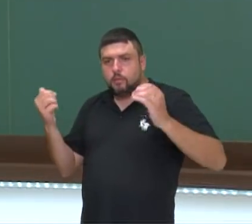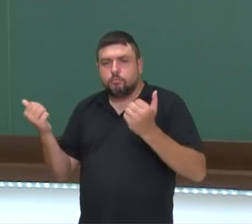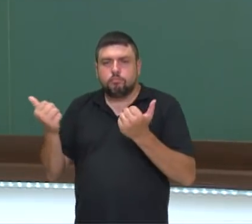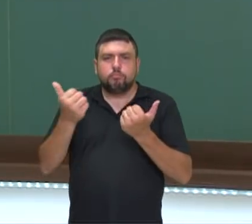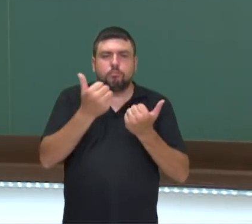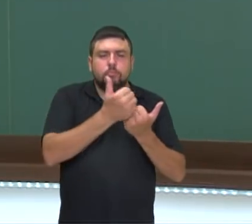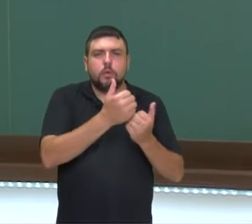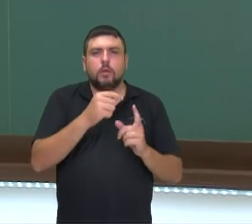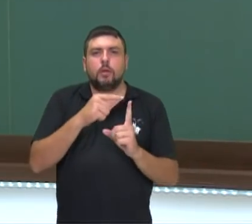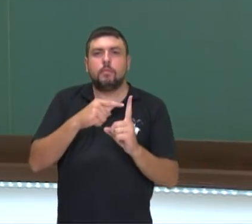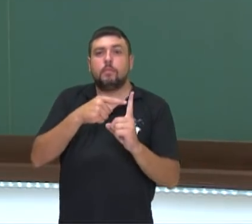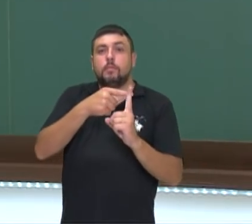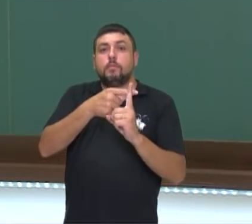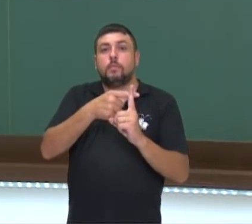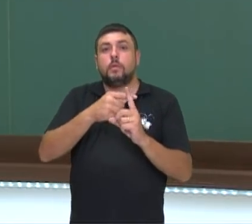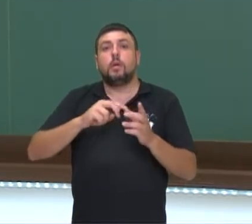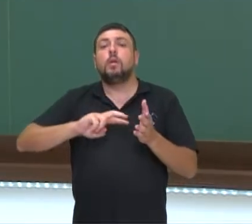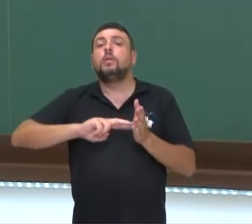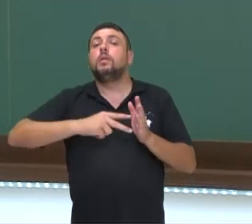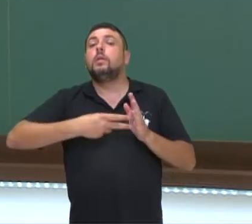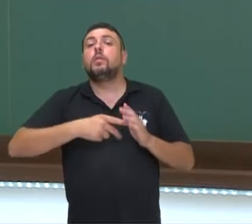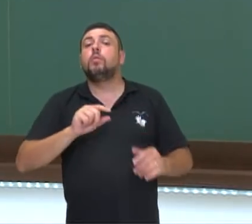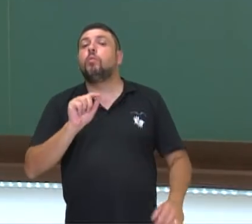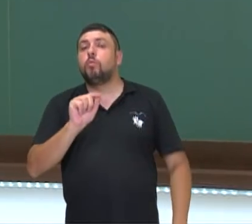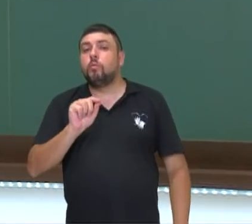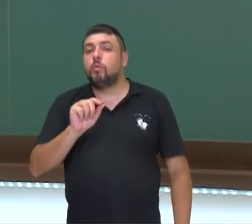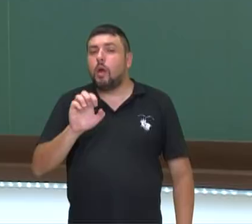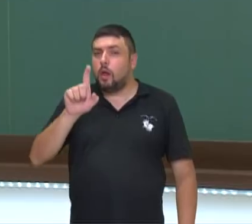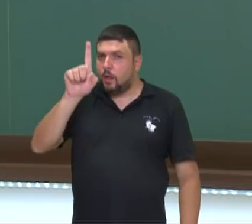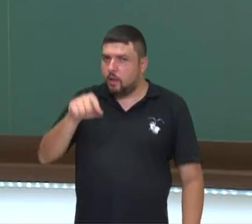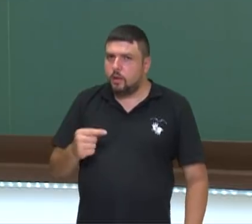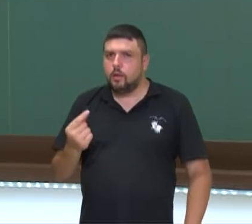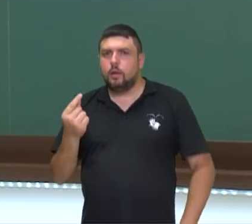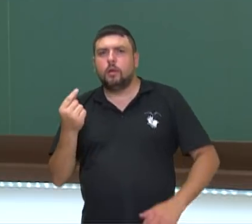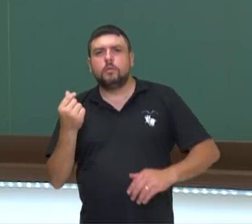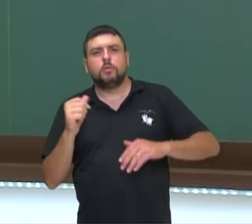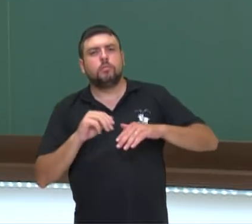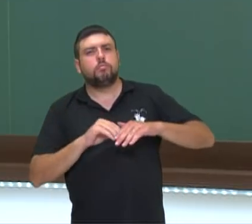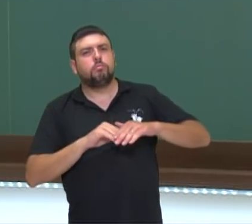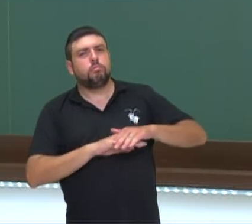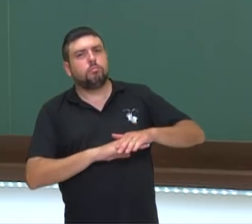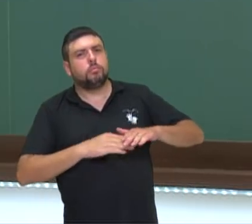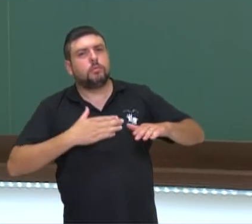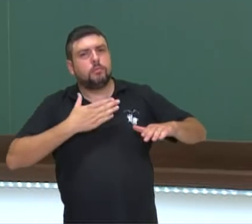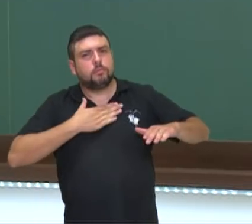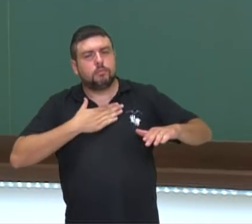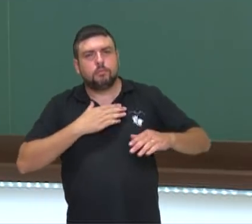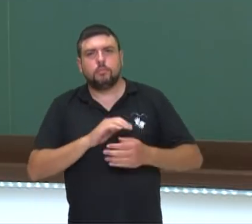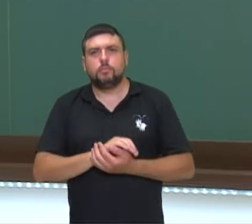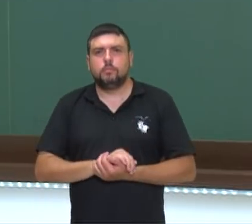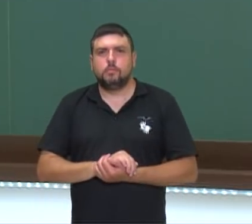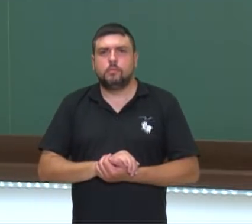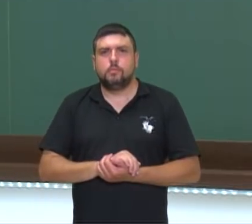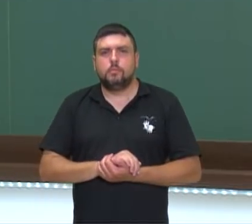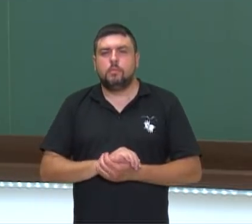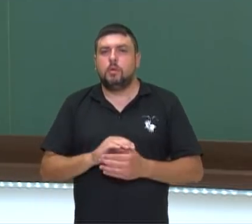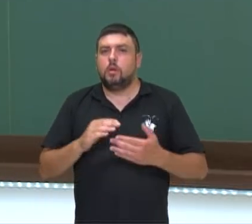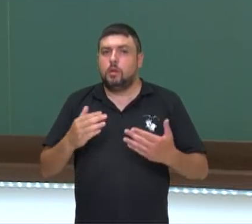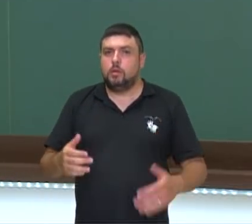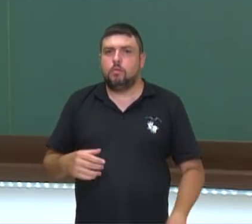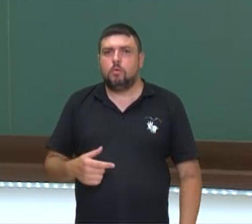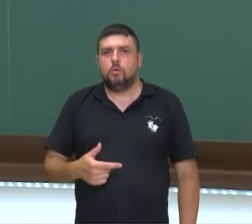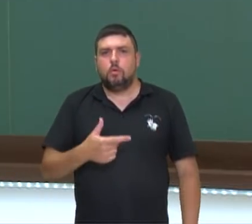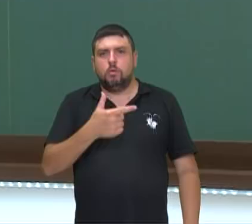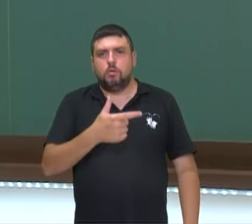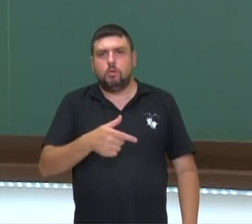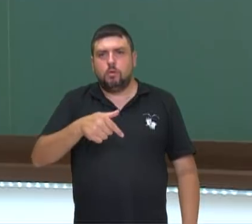está no extrato, significa o quê? Que este dinheiro está entrando na minha conta. Então, aqui, ó, 273,